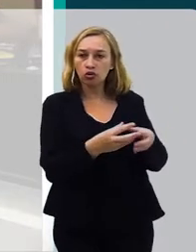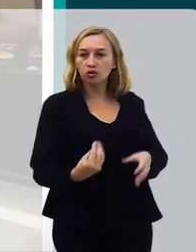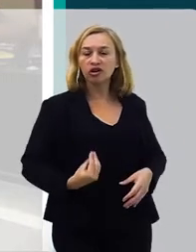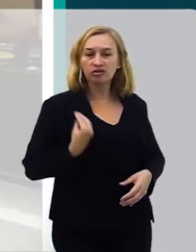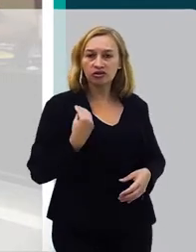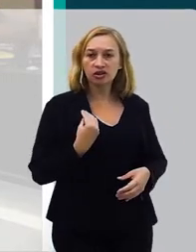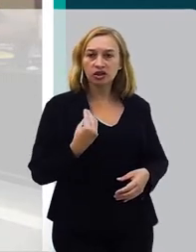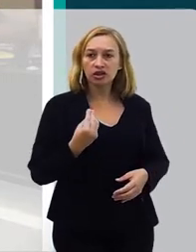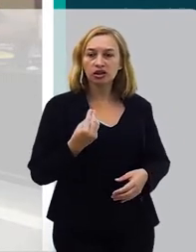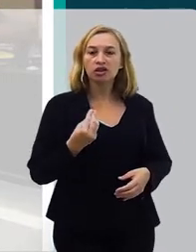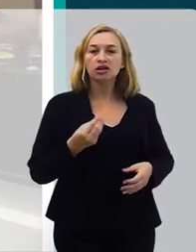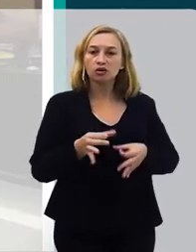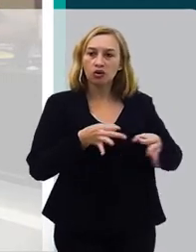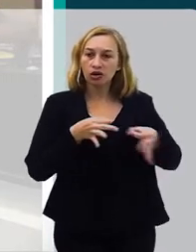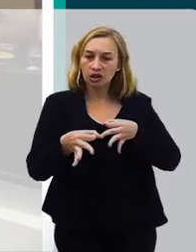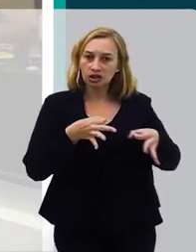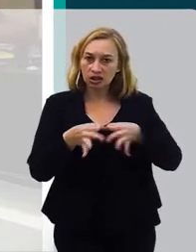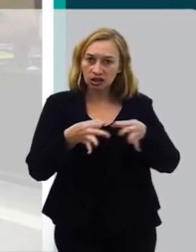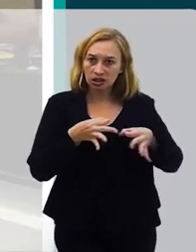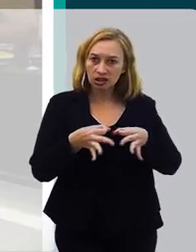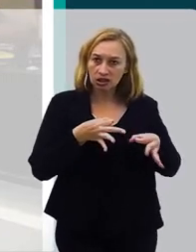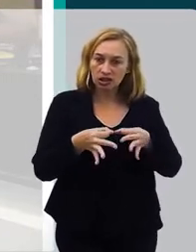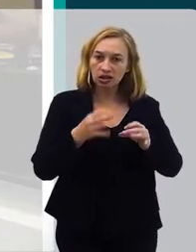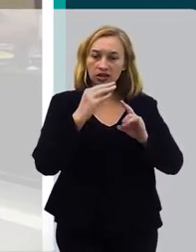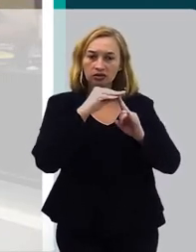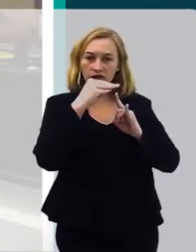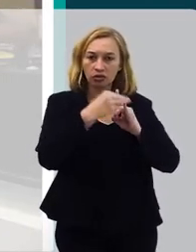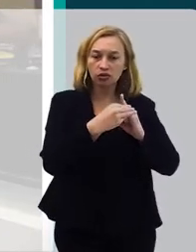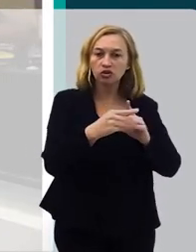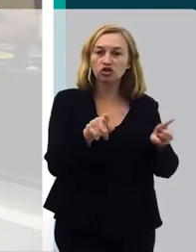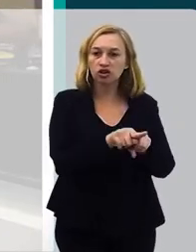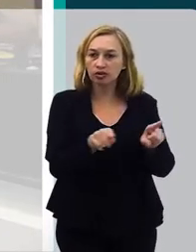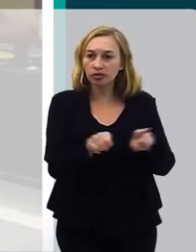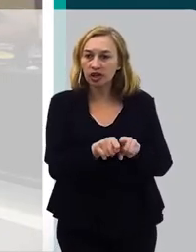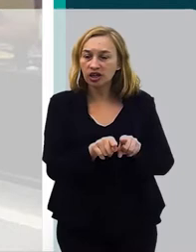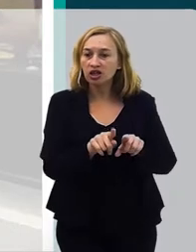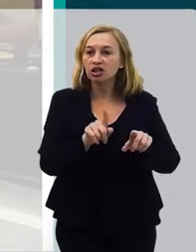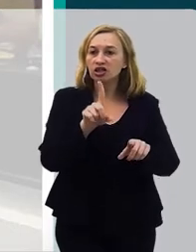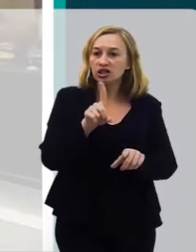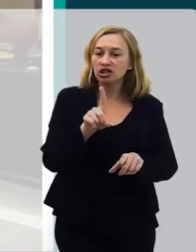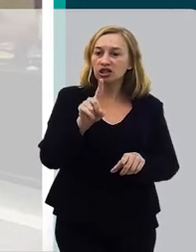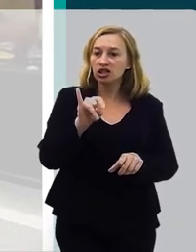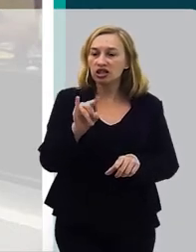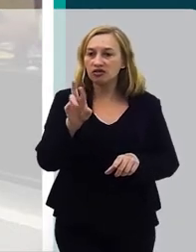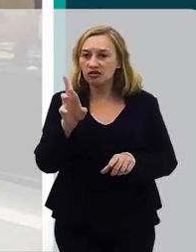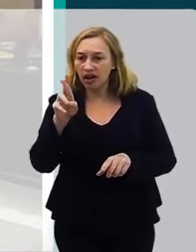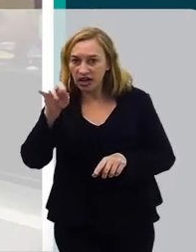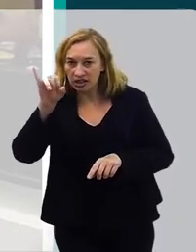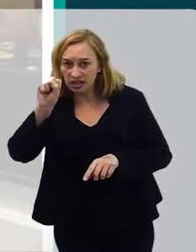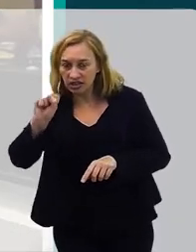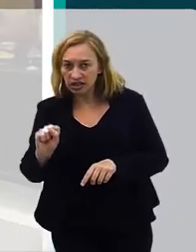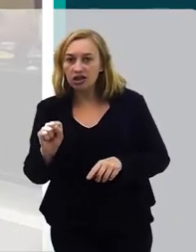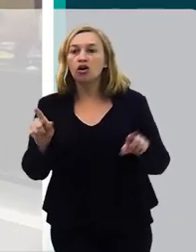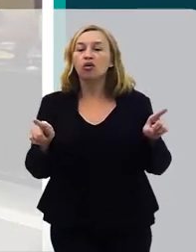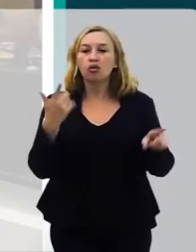organiza mutirões, a própria Fiocruz também, e o Nudiverses conseguem